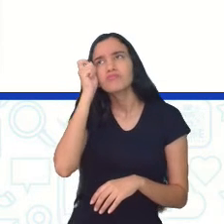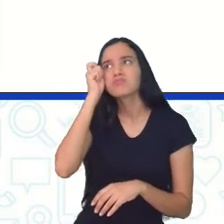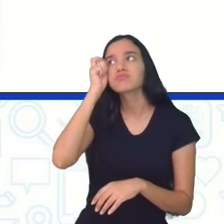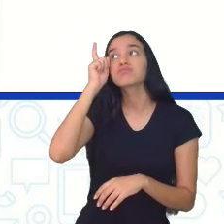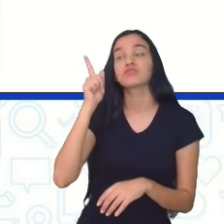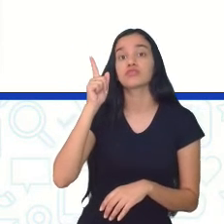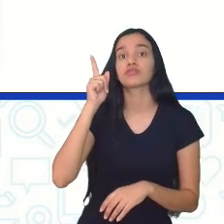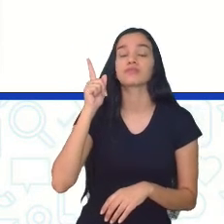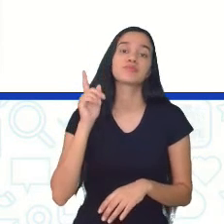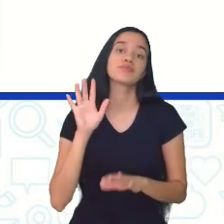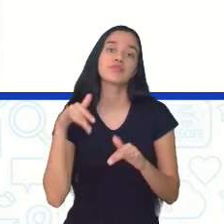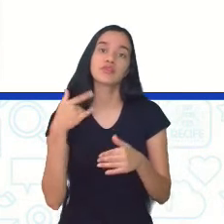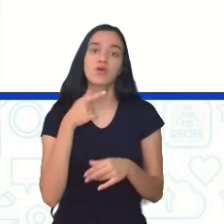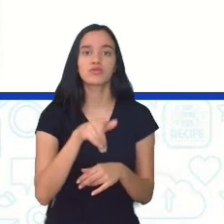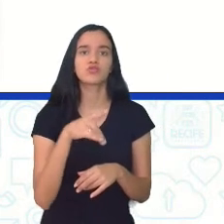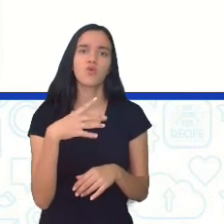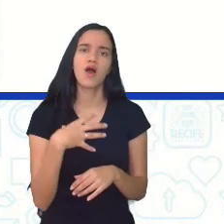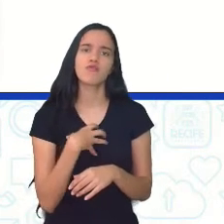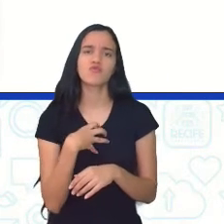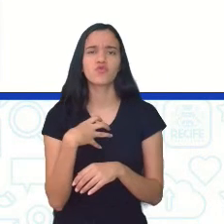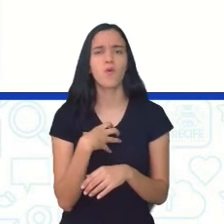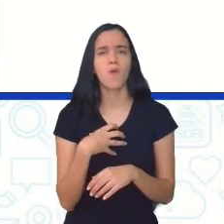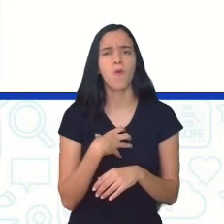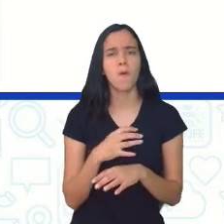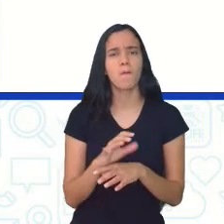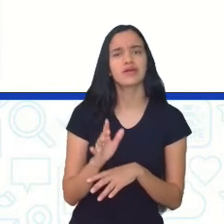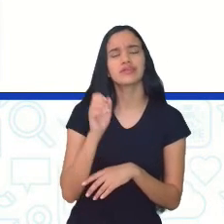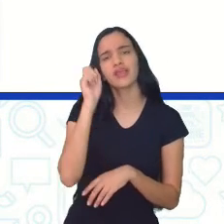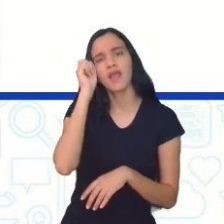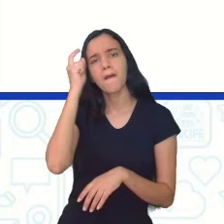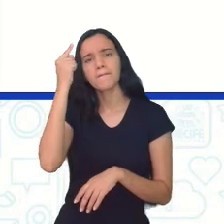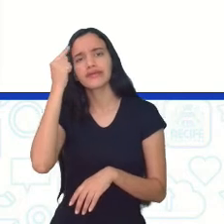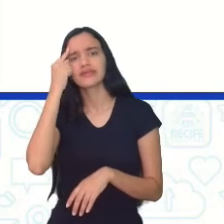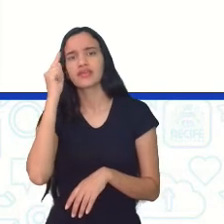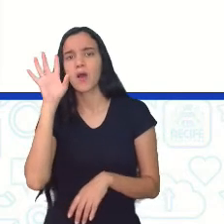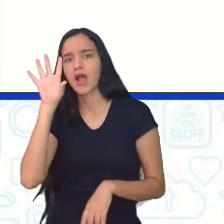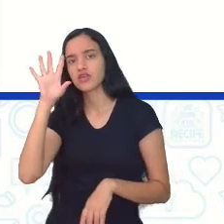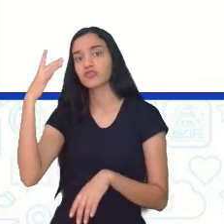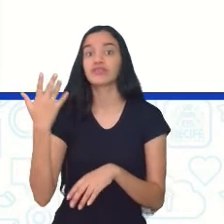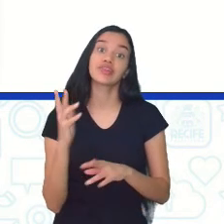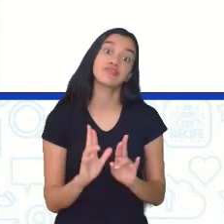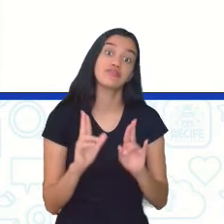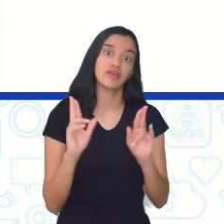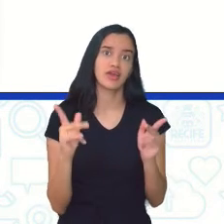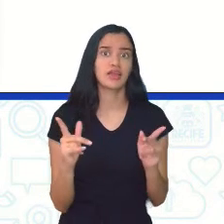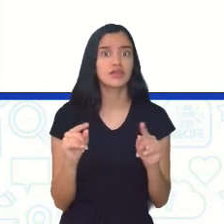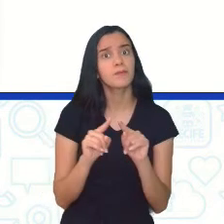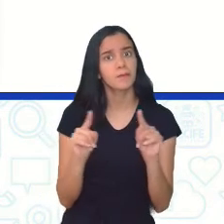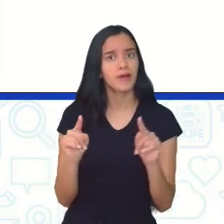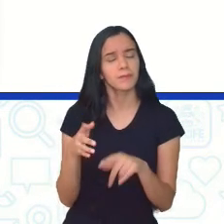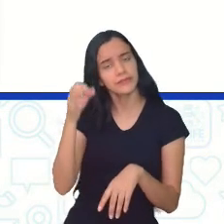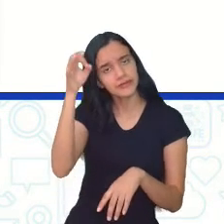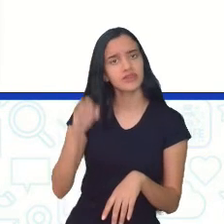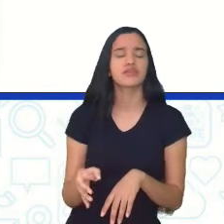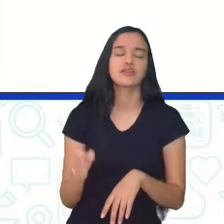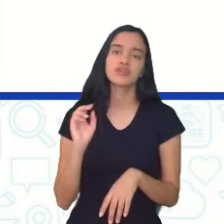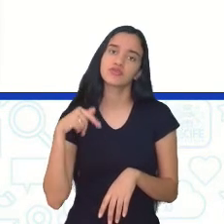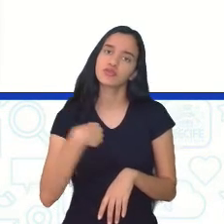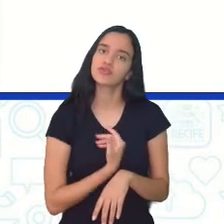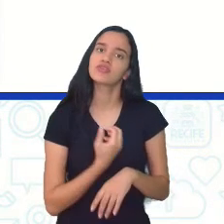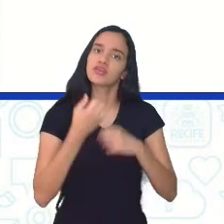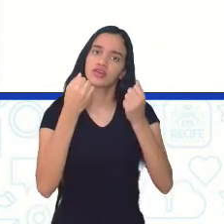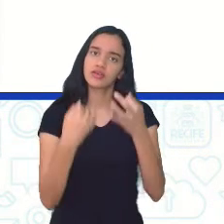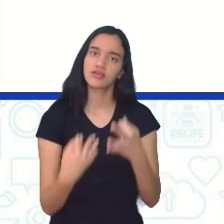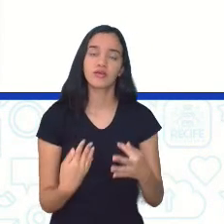ideias. A sua maneira de pensar, a sua maneira de resolver pode estar diferente da minha, mas também pode estar certo, que a gente já falou sobre